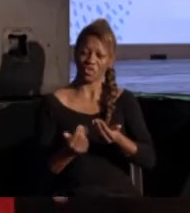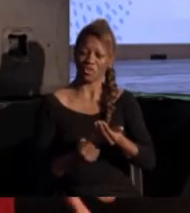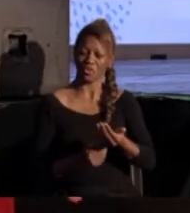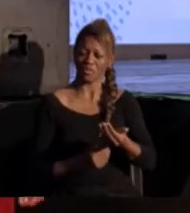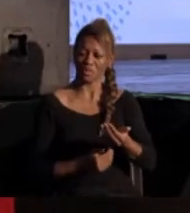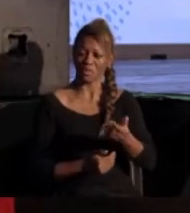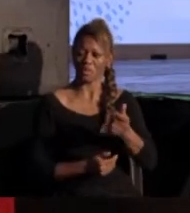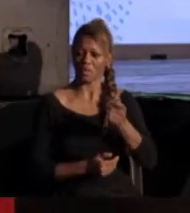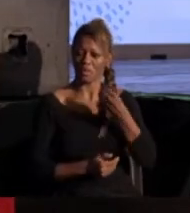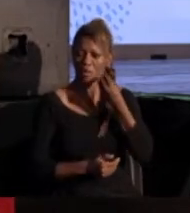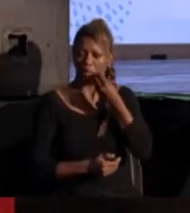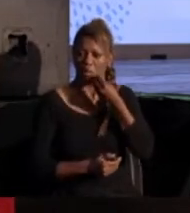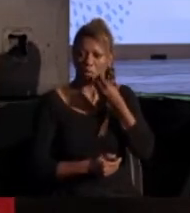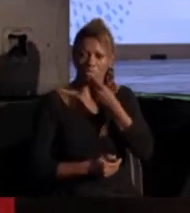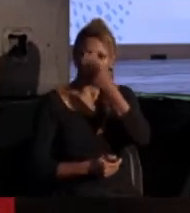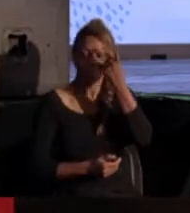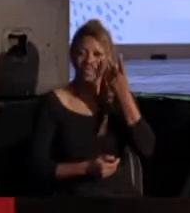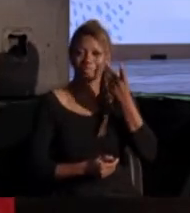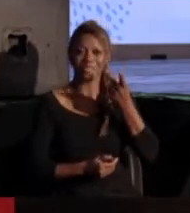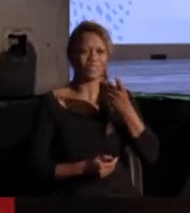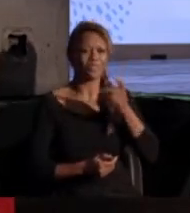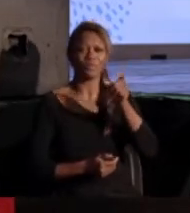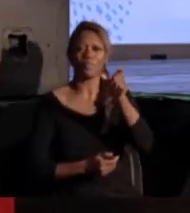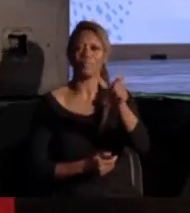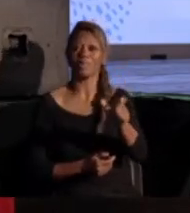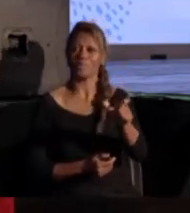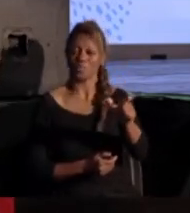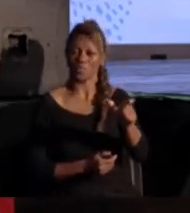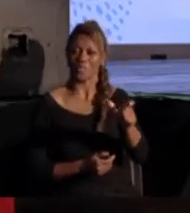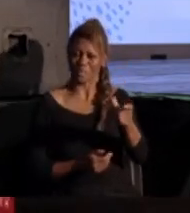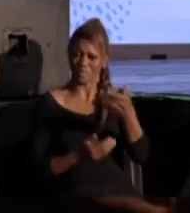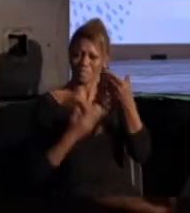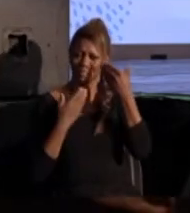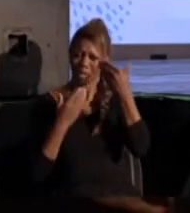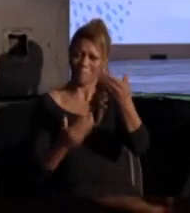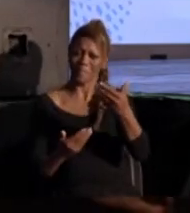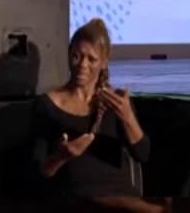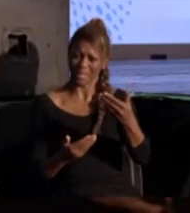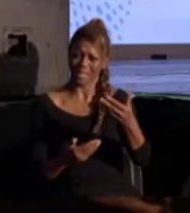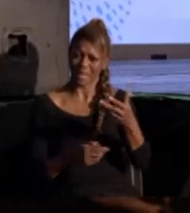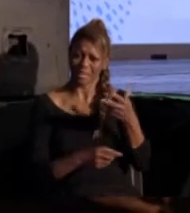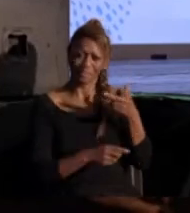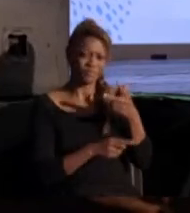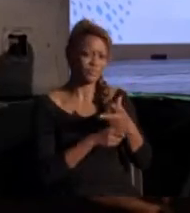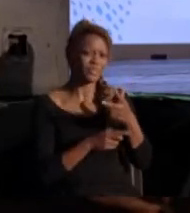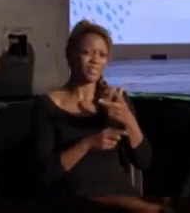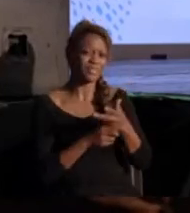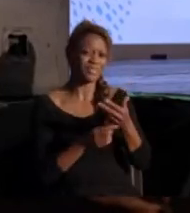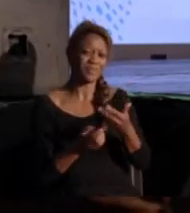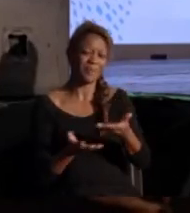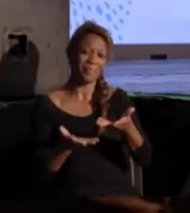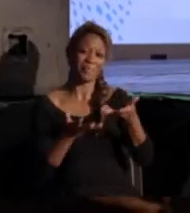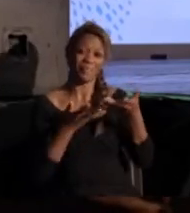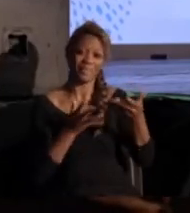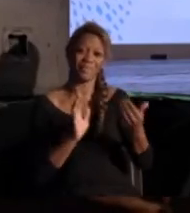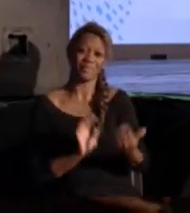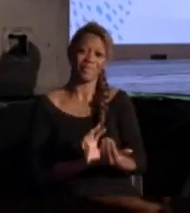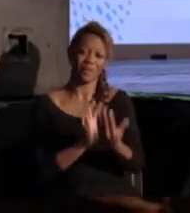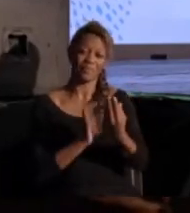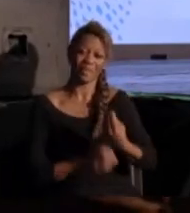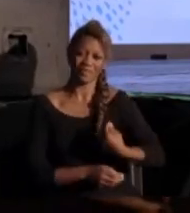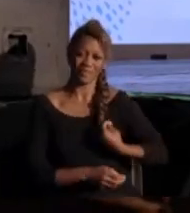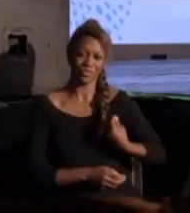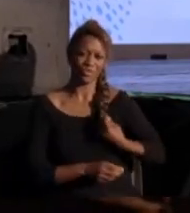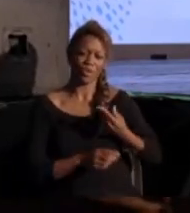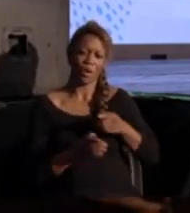estiveram presentes, as pessoas que estão nos assistindo, muito obrigada pela presença, pelas perguntas,